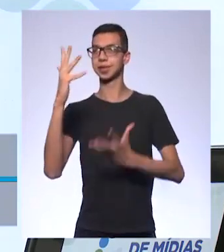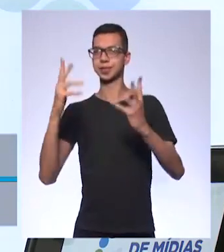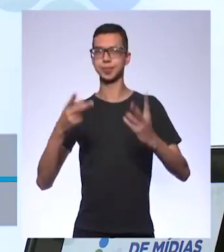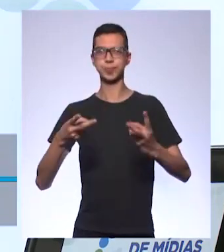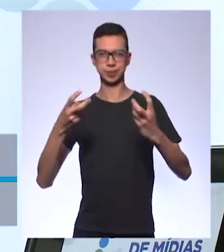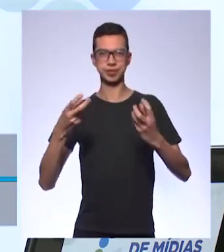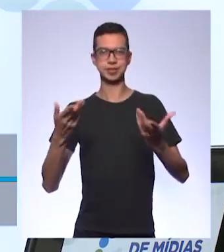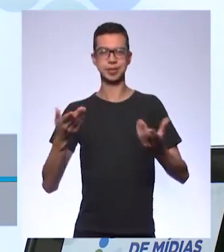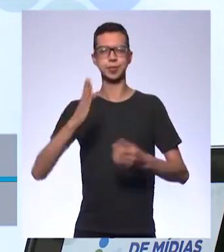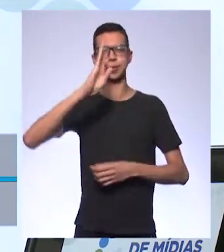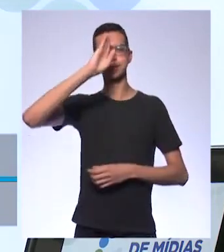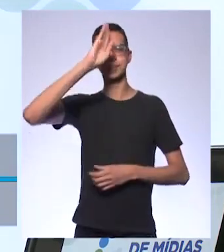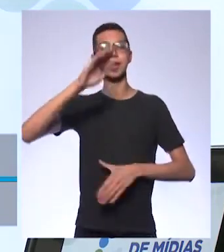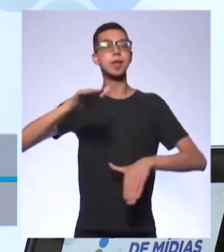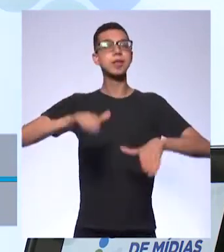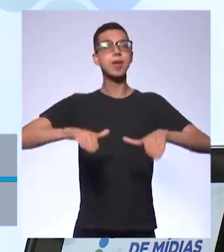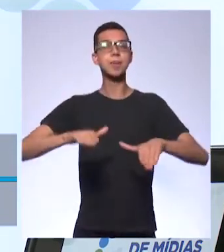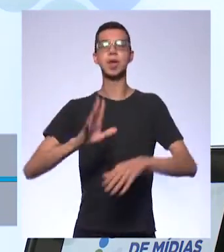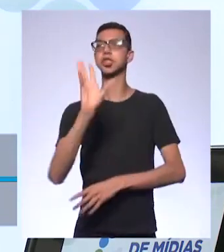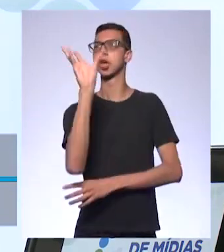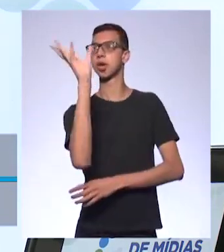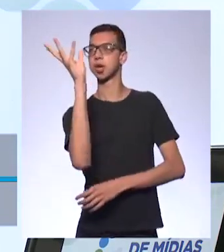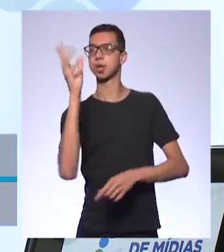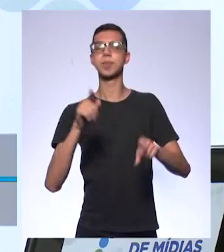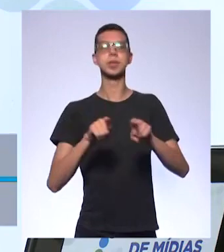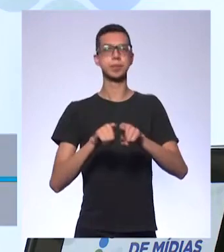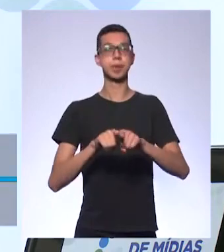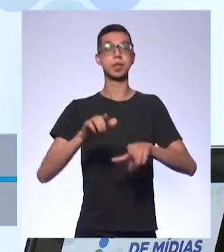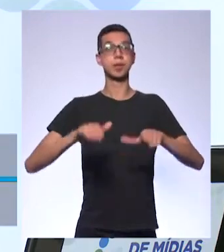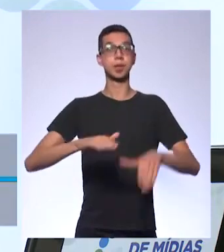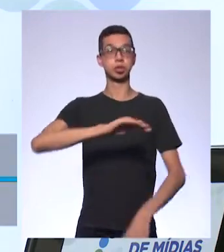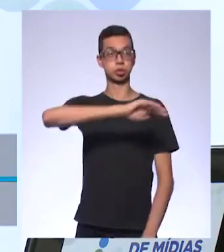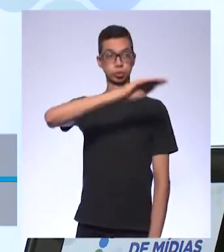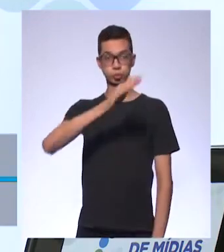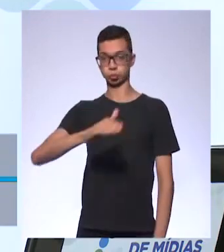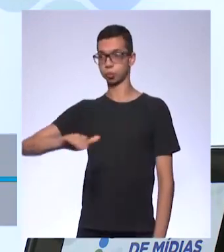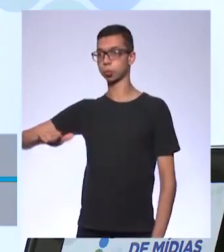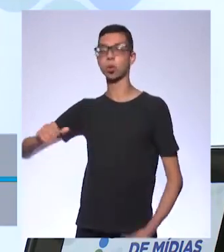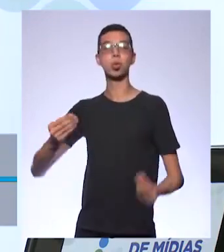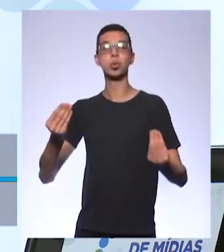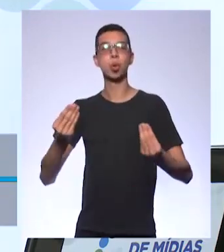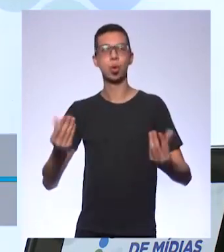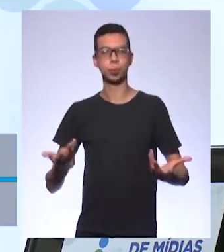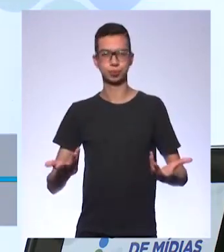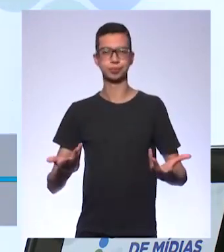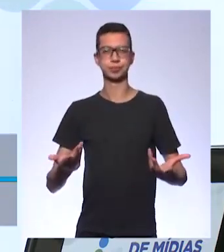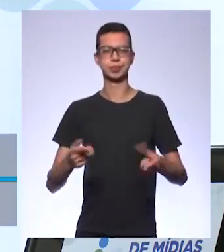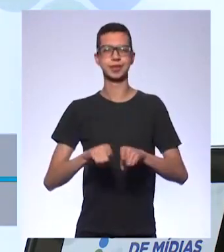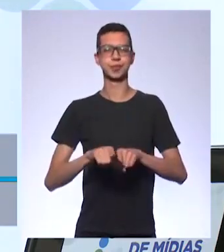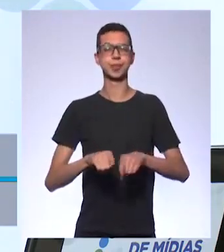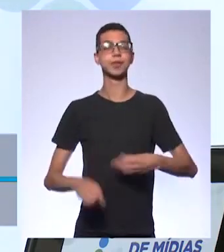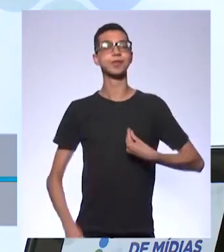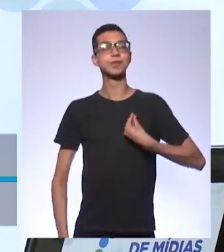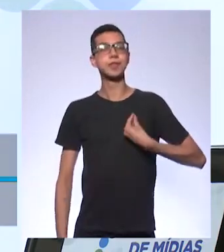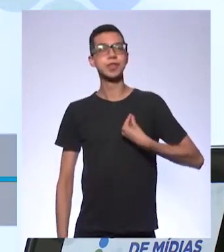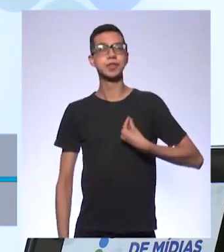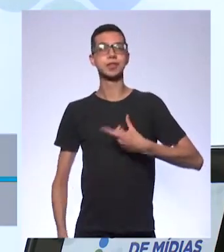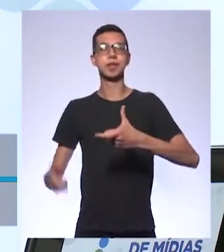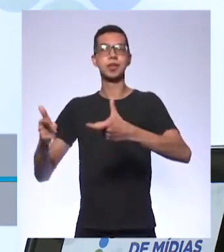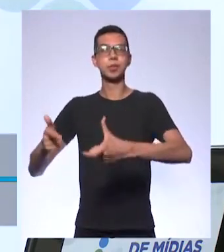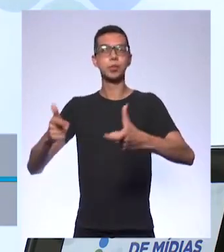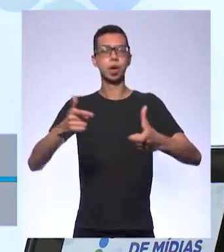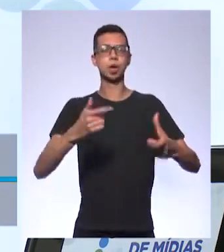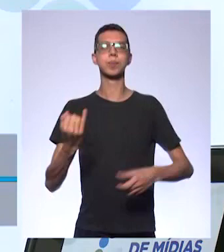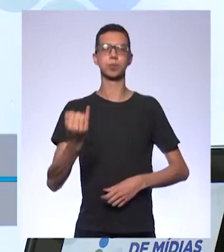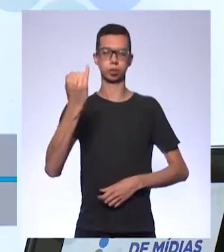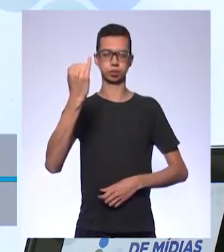Mas a influência do clima, a influência do relevo e a influência dos seres vivos são importantes dentro desse bioma, que